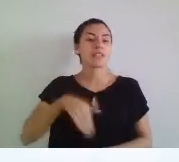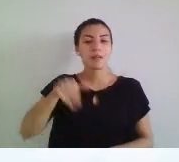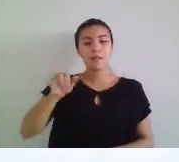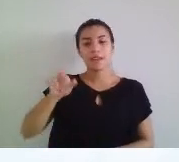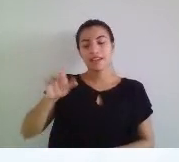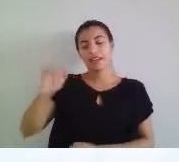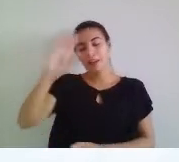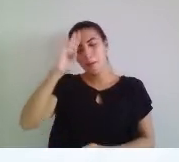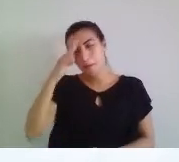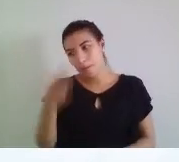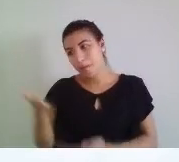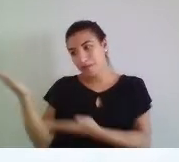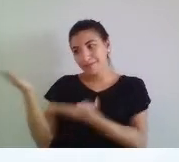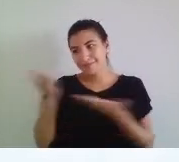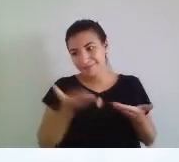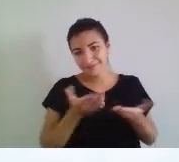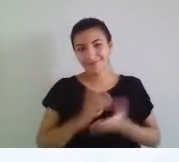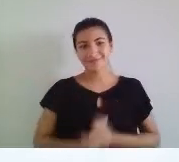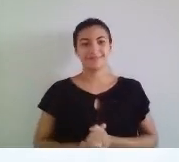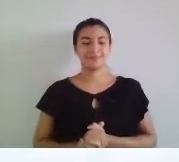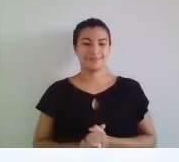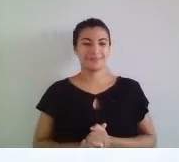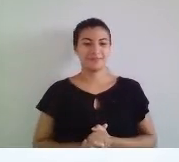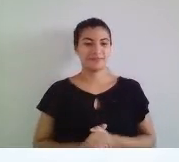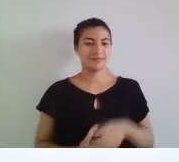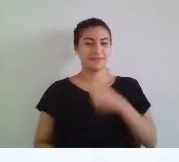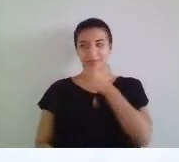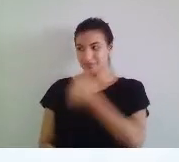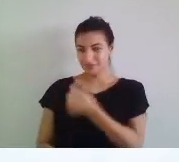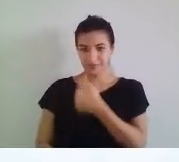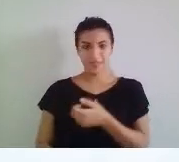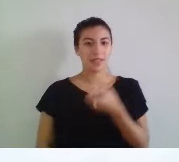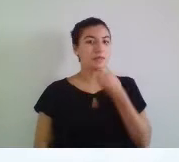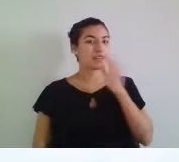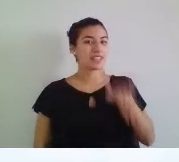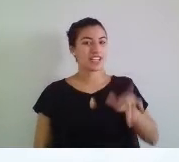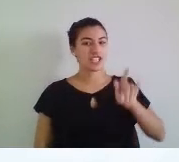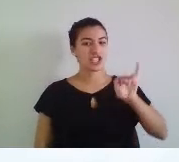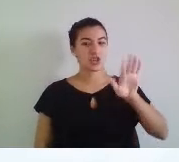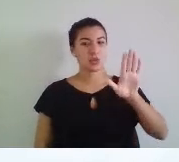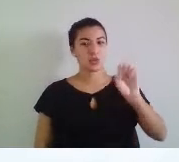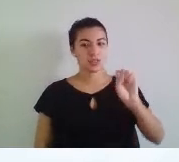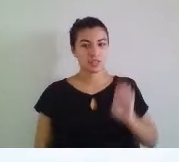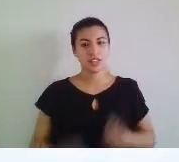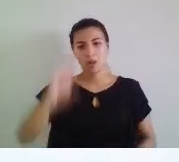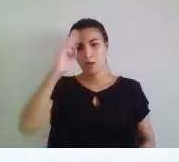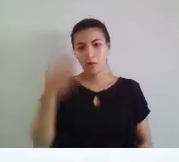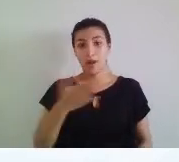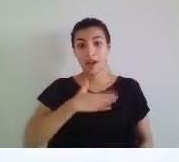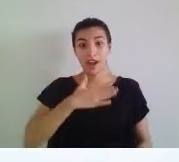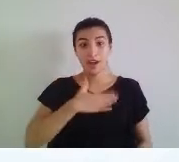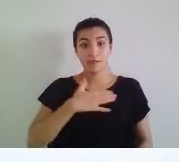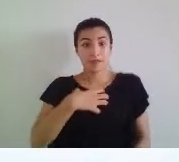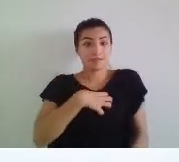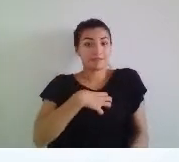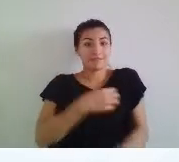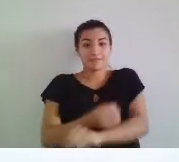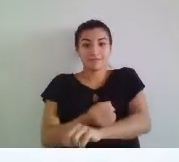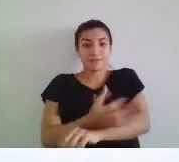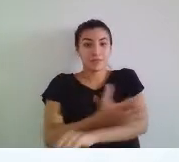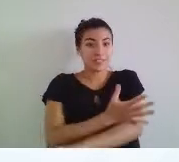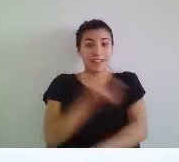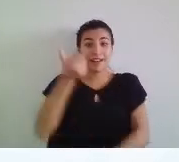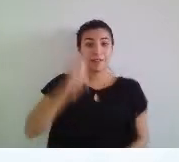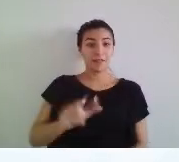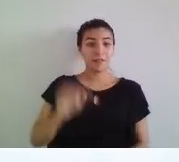é uma honra tê-la aqui. Tudo bem com você? Boa tarde, Gil. Tudo bem com Tudo você? bem, a honra é toda minha. Eu estou emocionada de estar de volta aqui